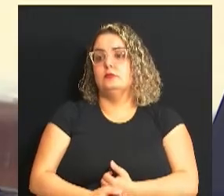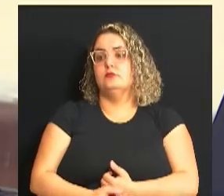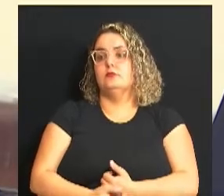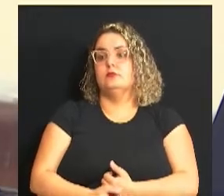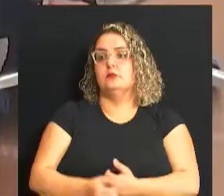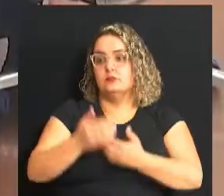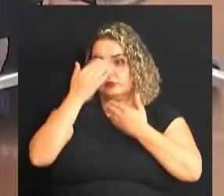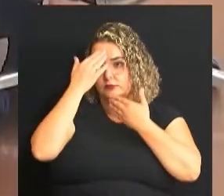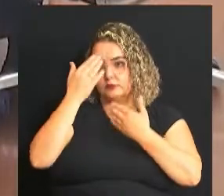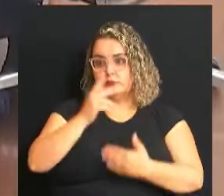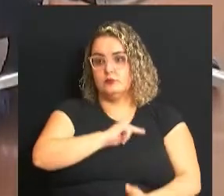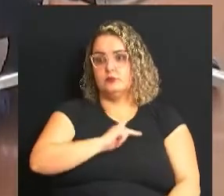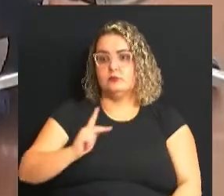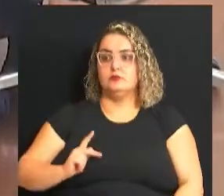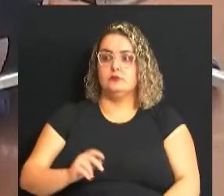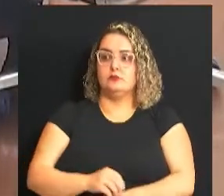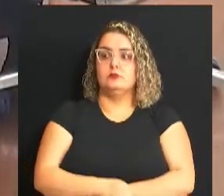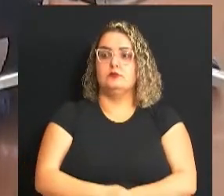Obrigado, presidente.